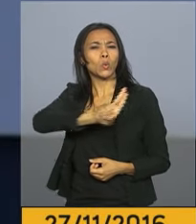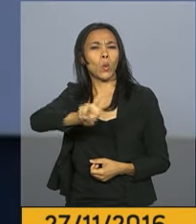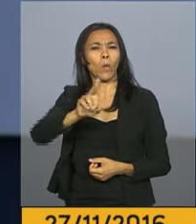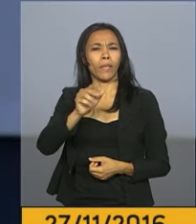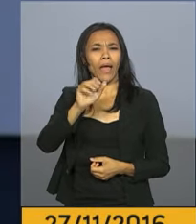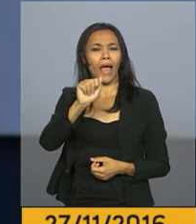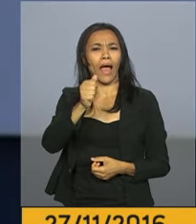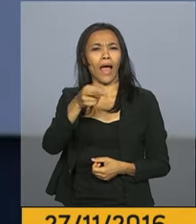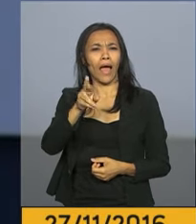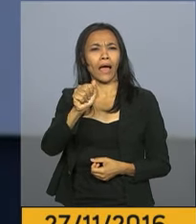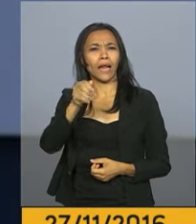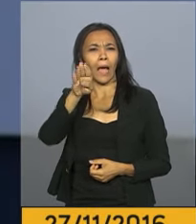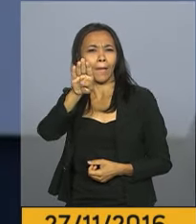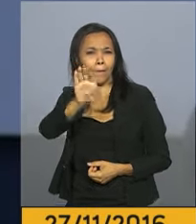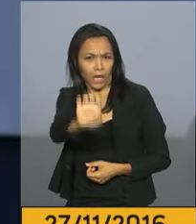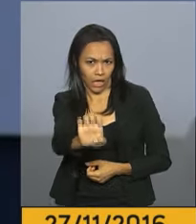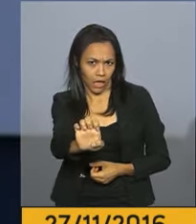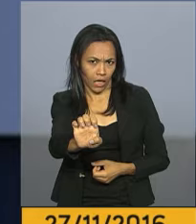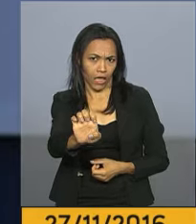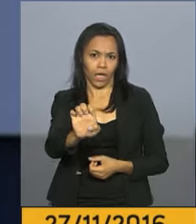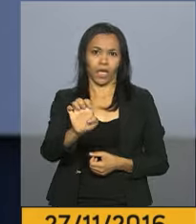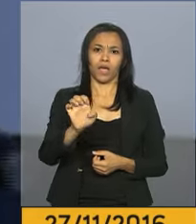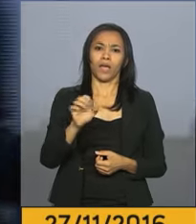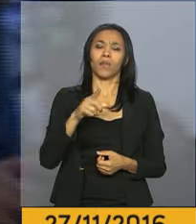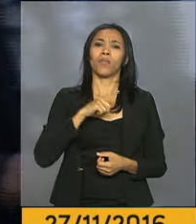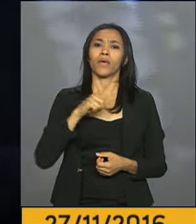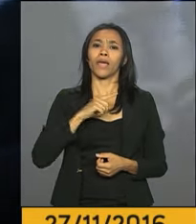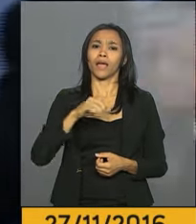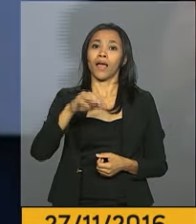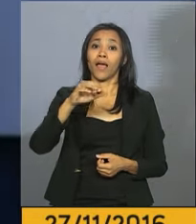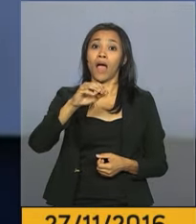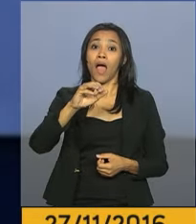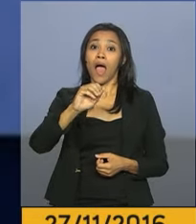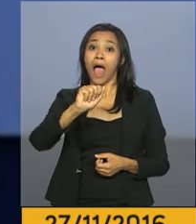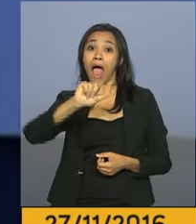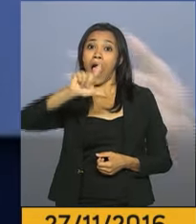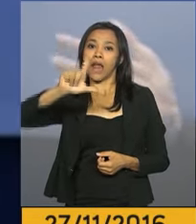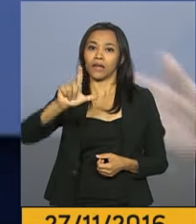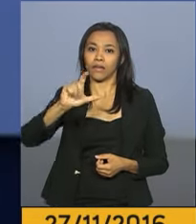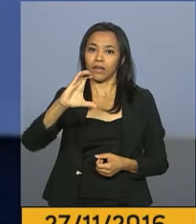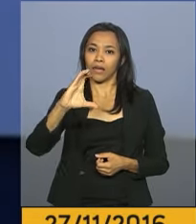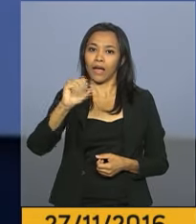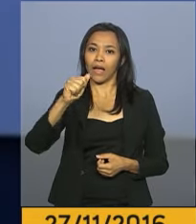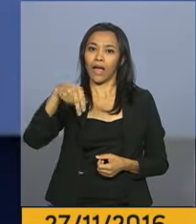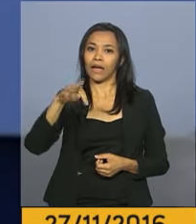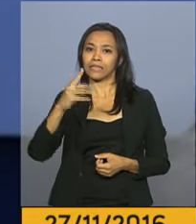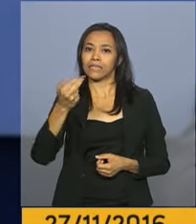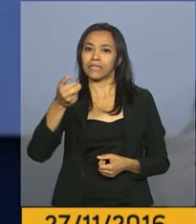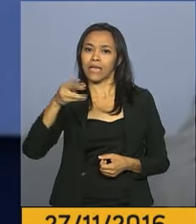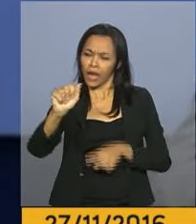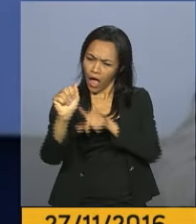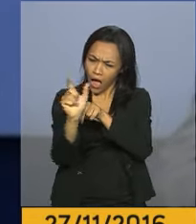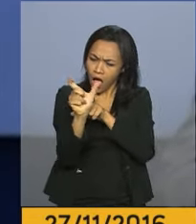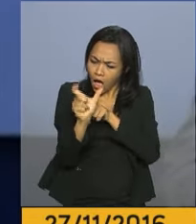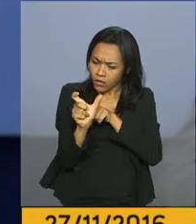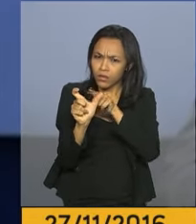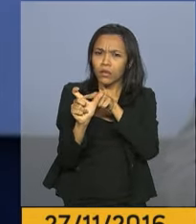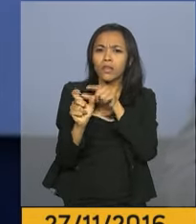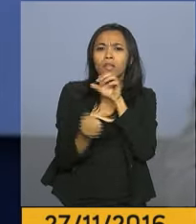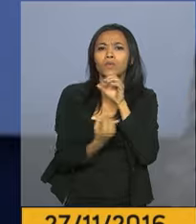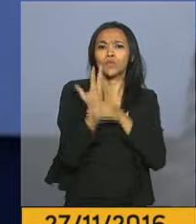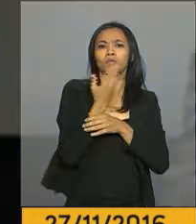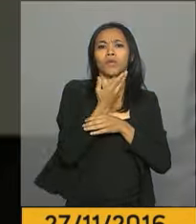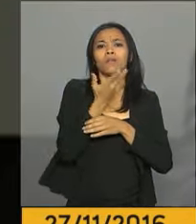nome é Dom Pedro Alcântara. E toda palavra que tem al pelo meio tem origem libanesa, não é